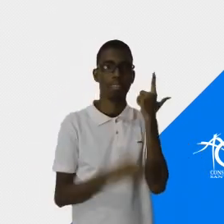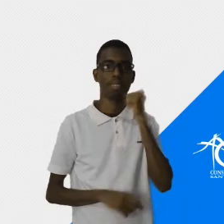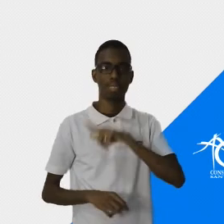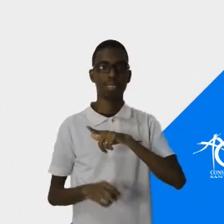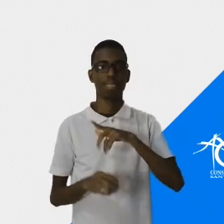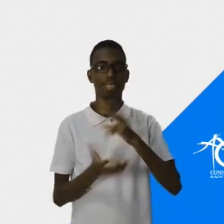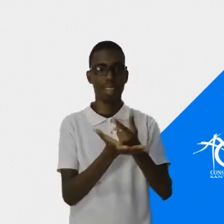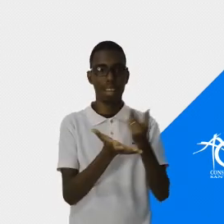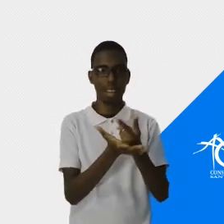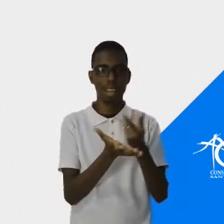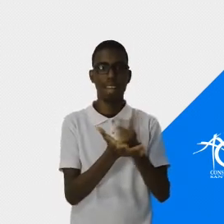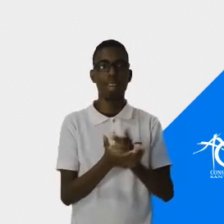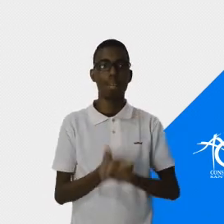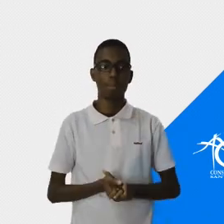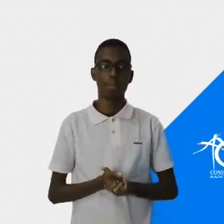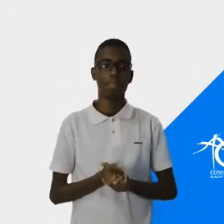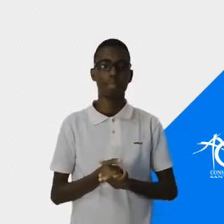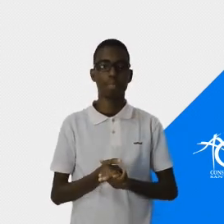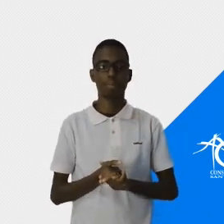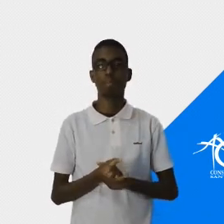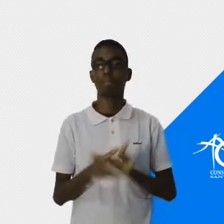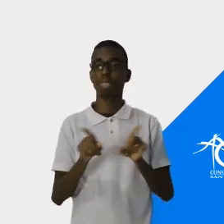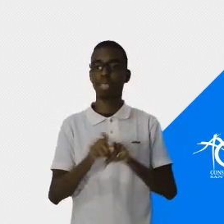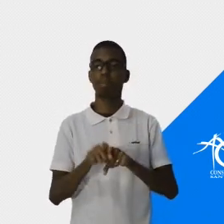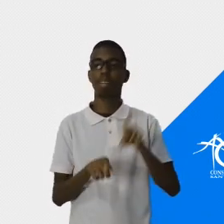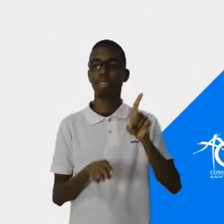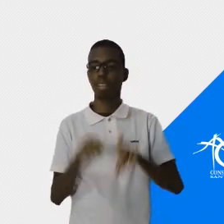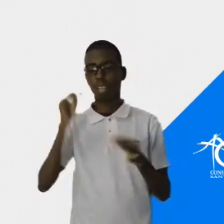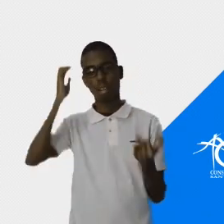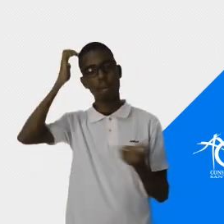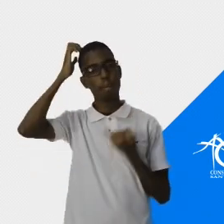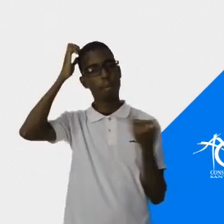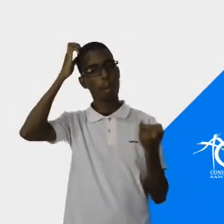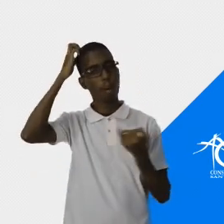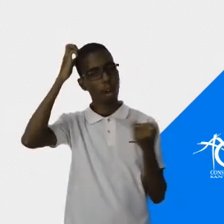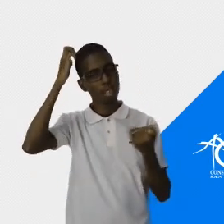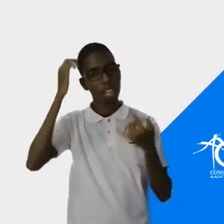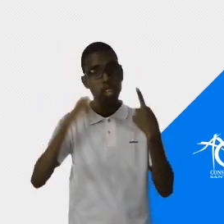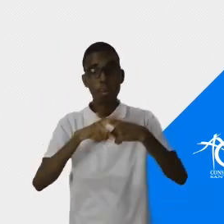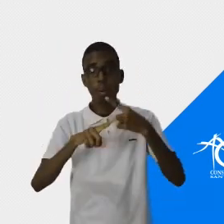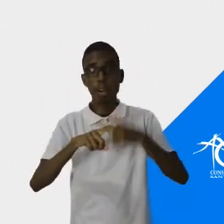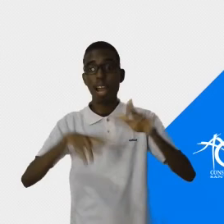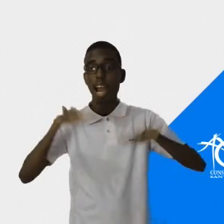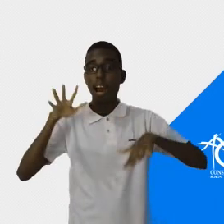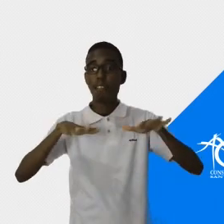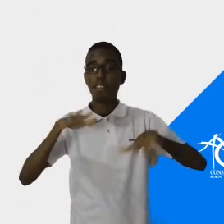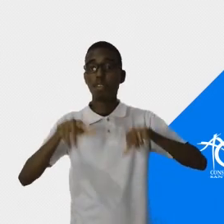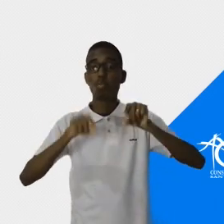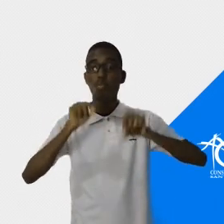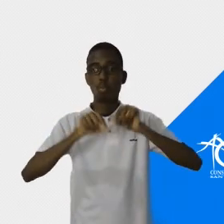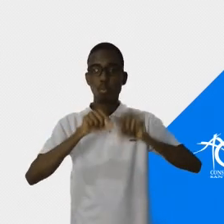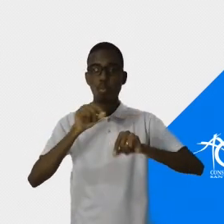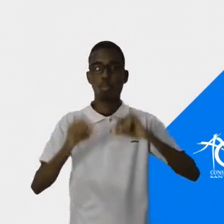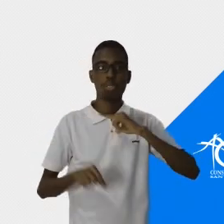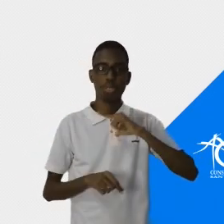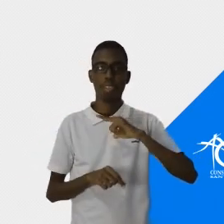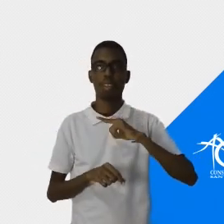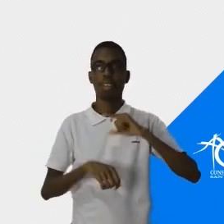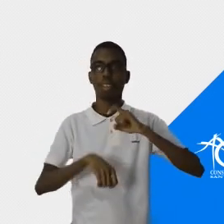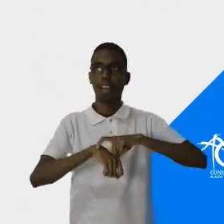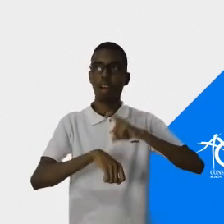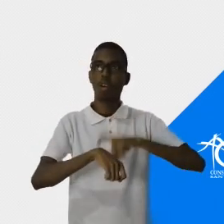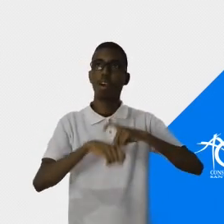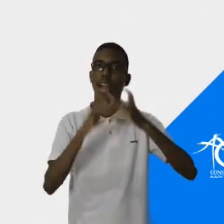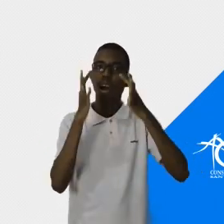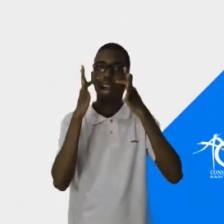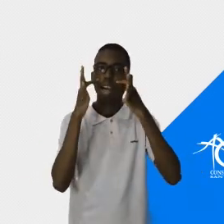e ela é uma variável preditora importante. Então, toda vez que eu tenho uma menor capacidade de retenção mnemônica, eu tenho menor capacidade